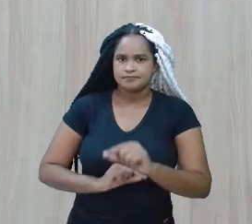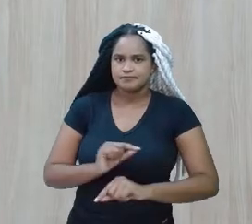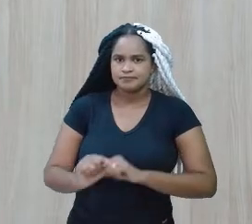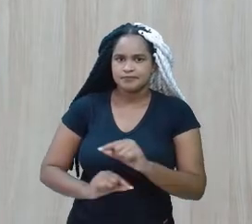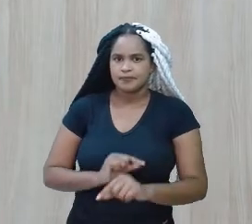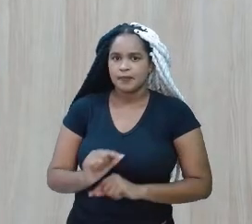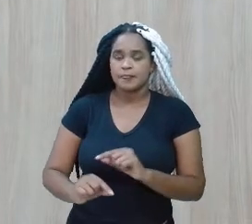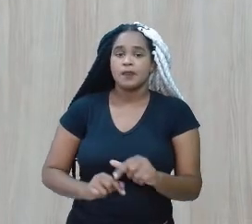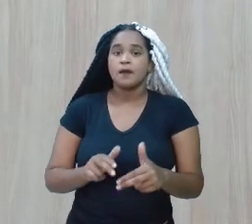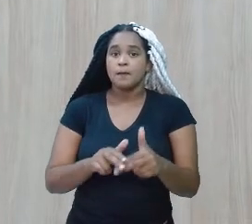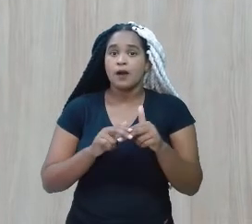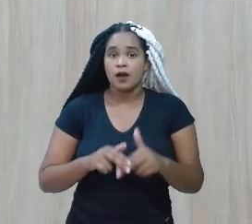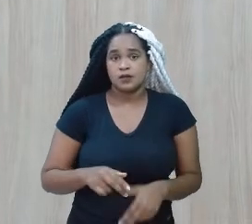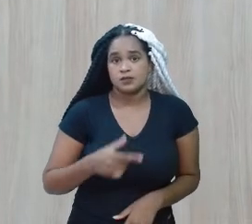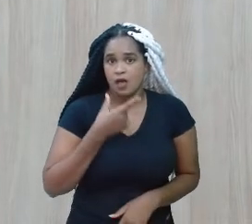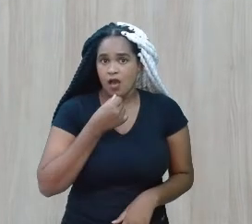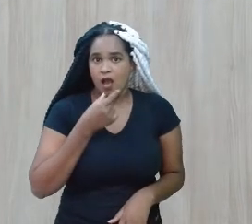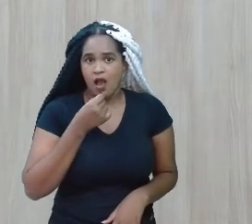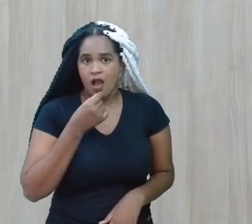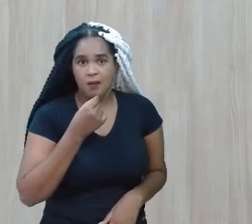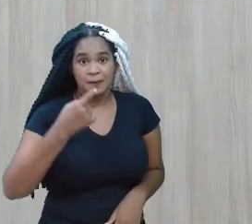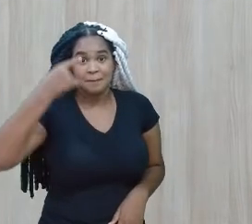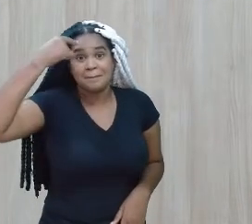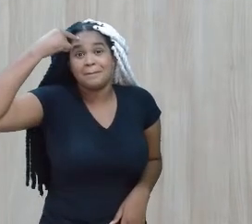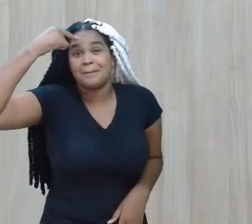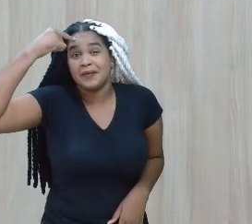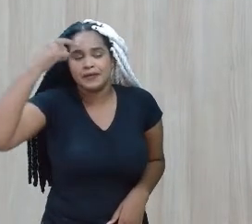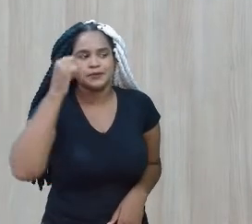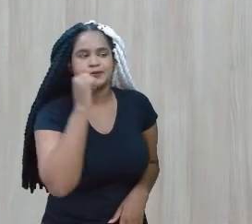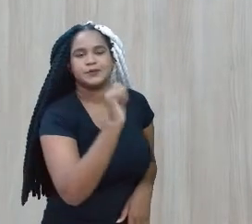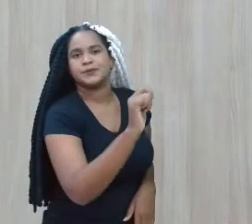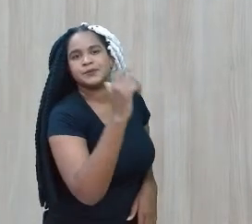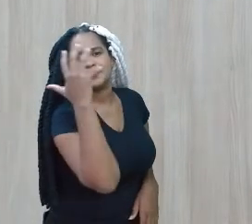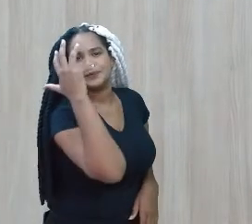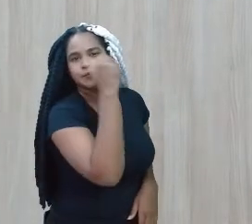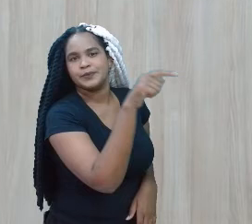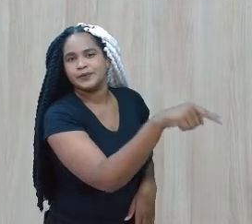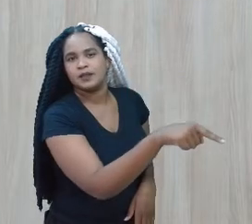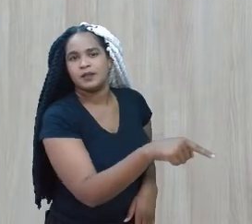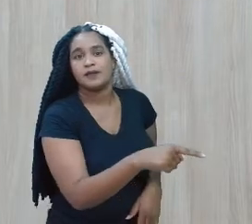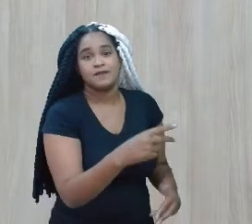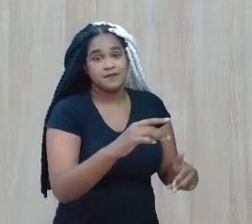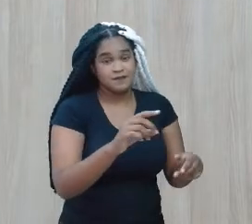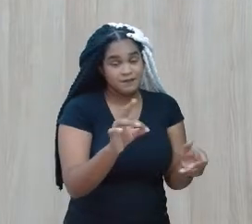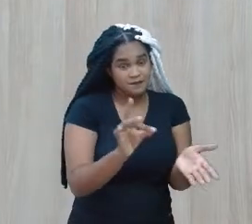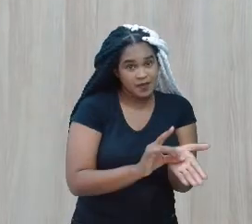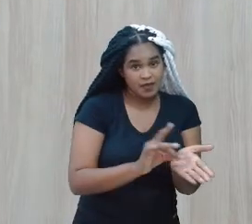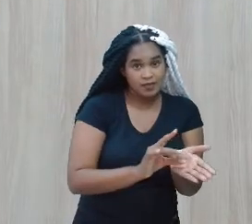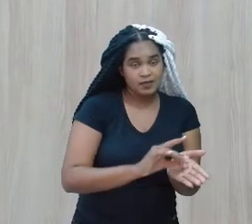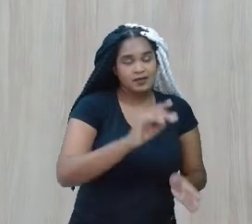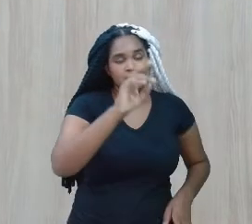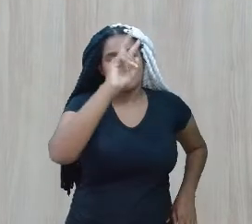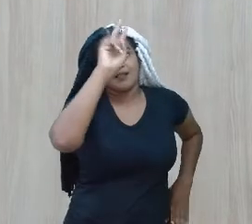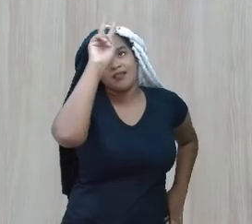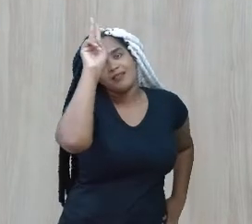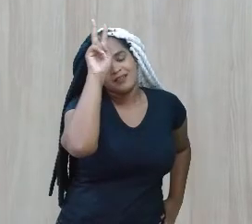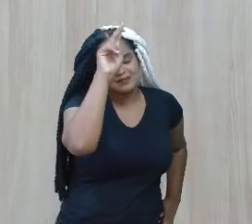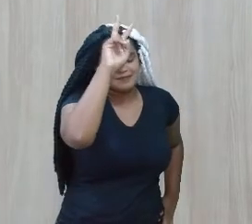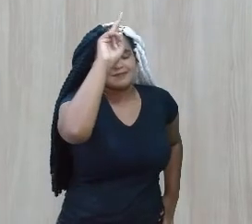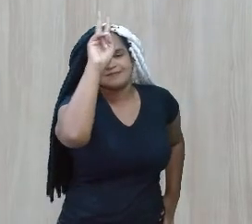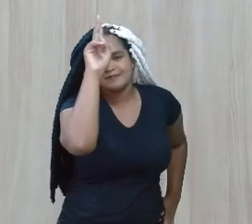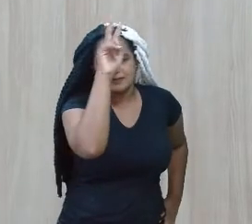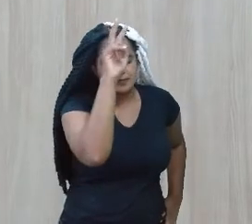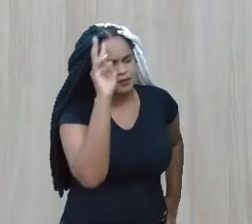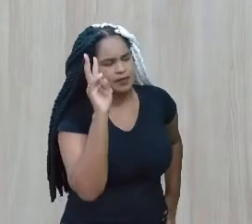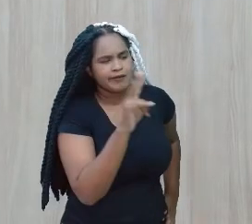uma alucinação, não é? Vamos dizer assim. Alguém estava bêbado e teve uma visão, não é? De